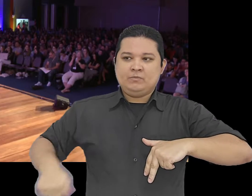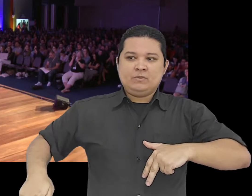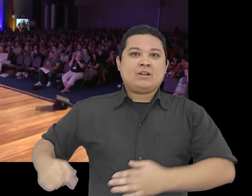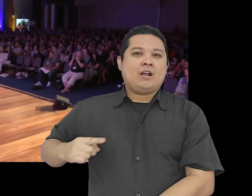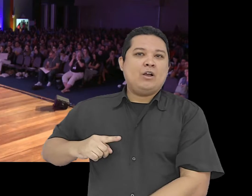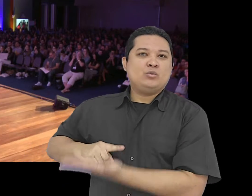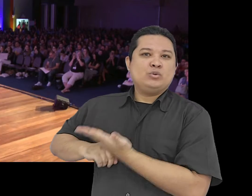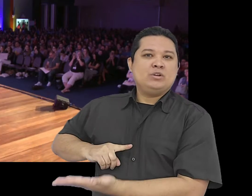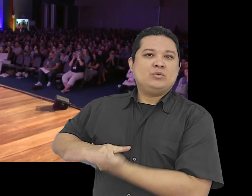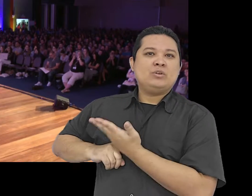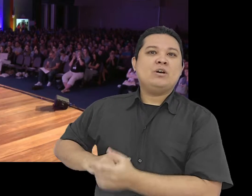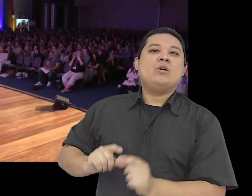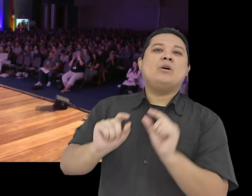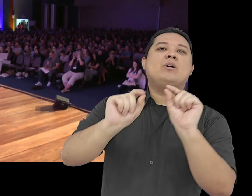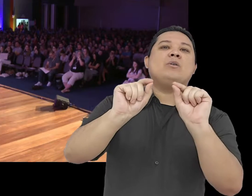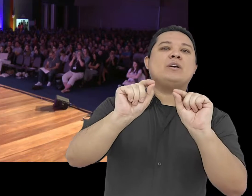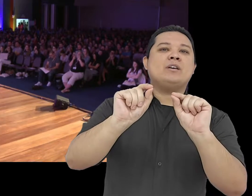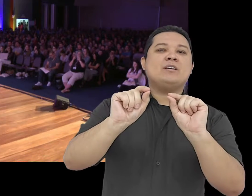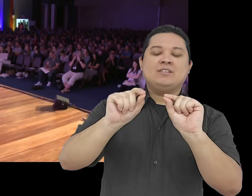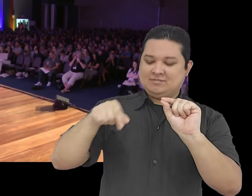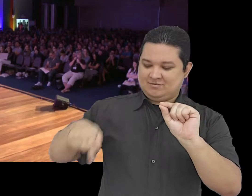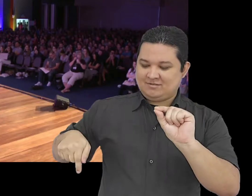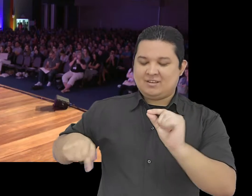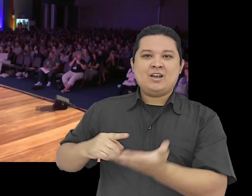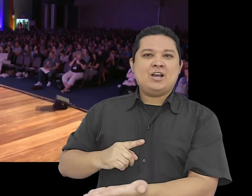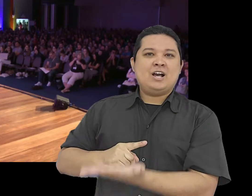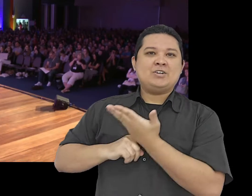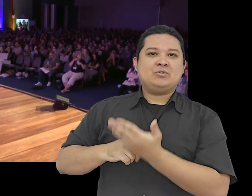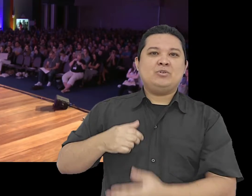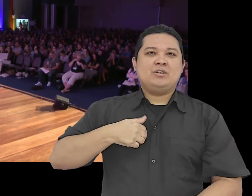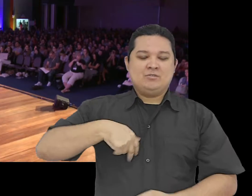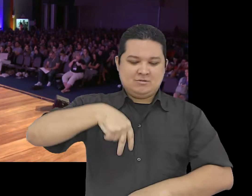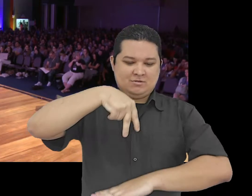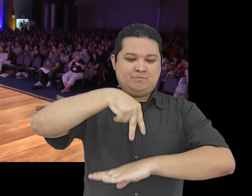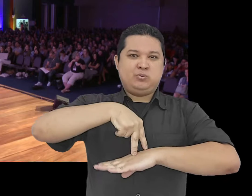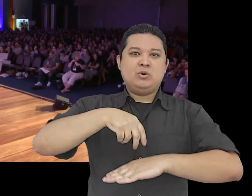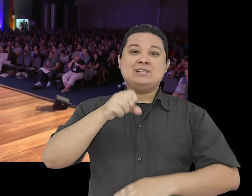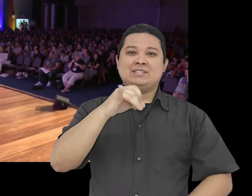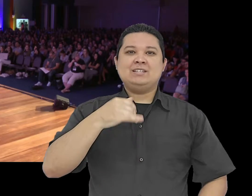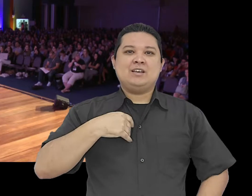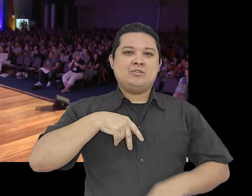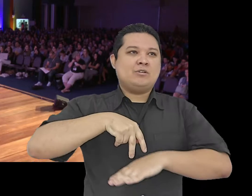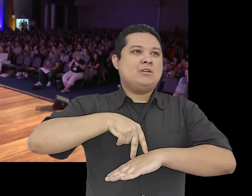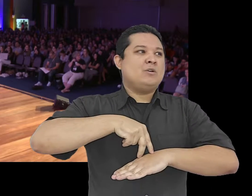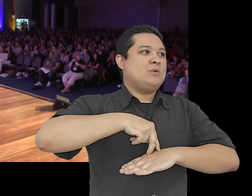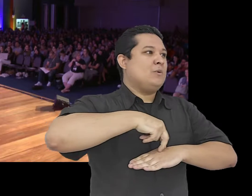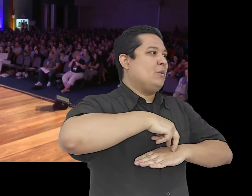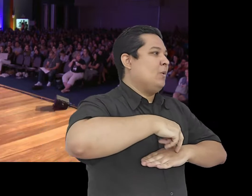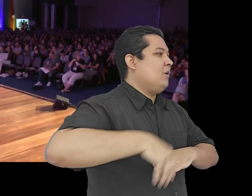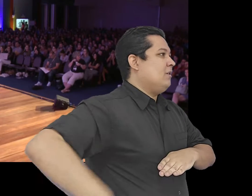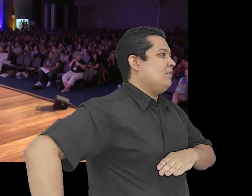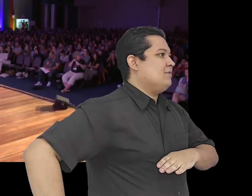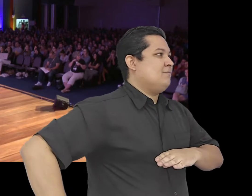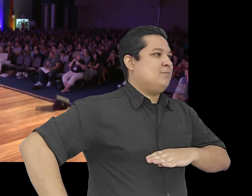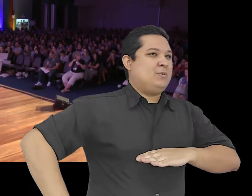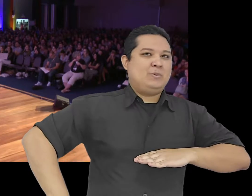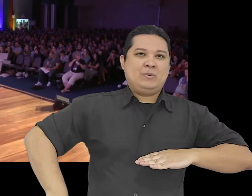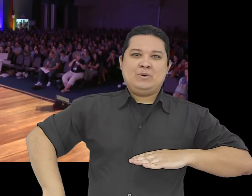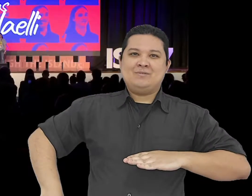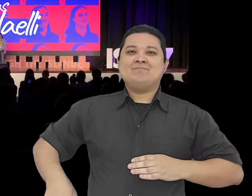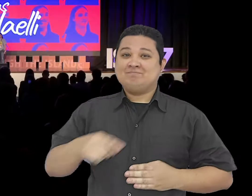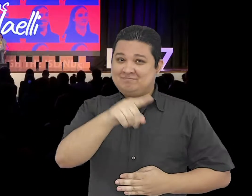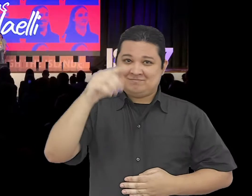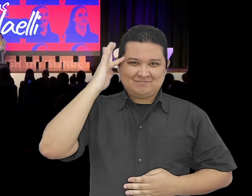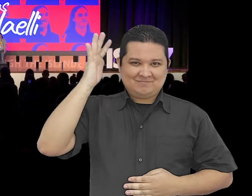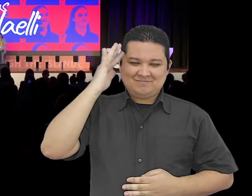atividades, talvez você tenha tido a ideia que eu só usei essa cadeira para saber onde eu estou virado 90 graus